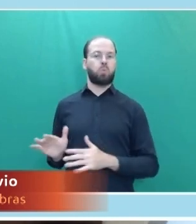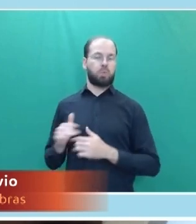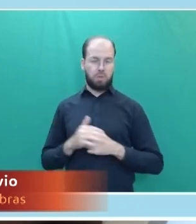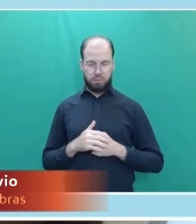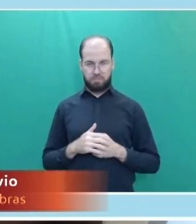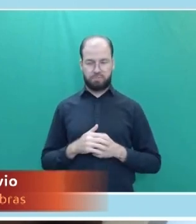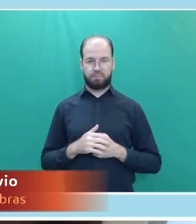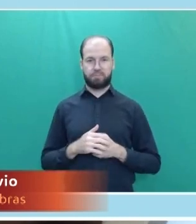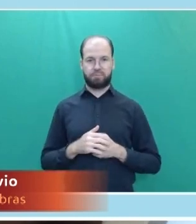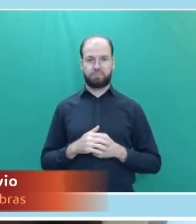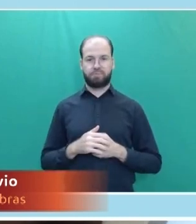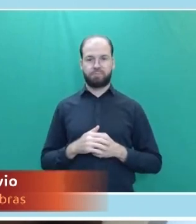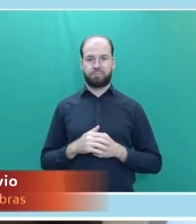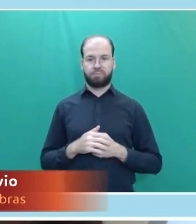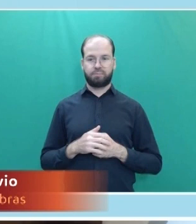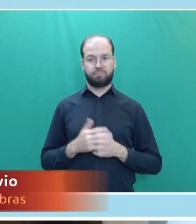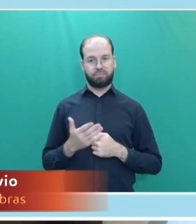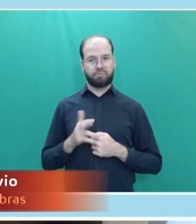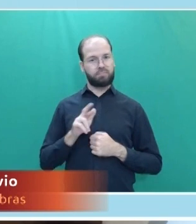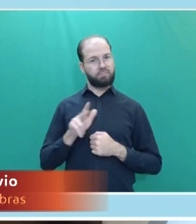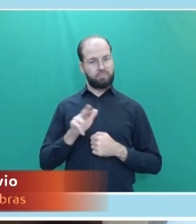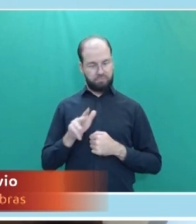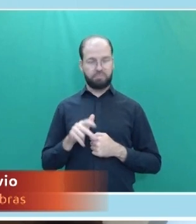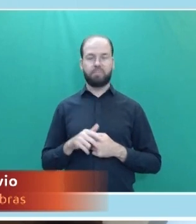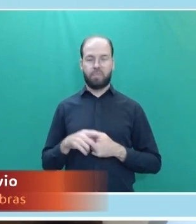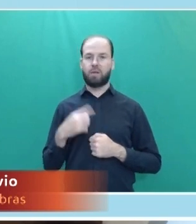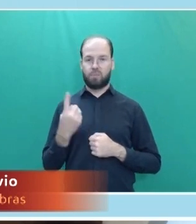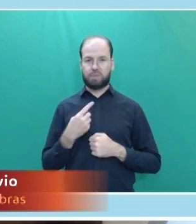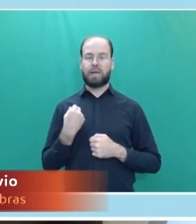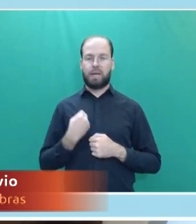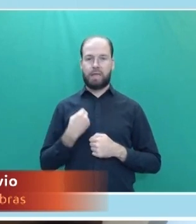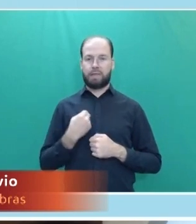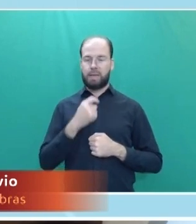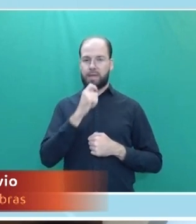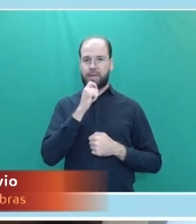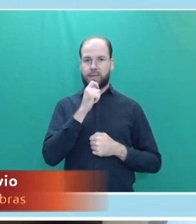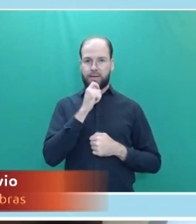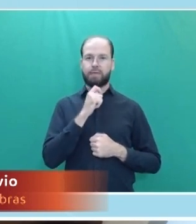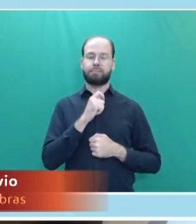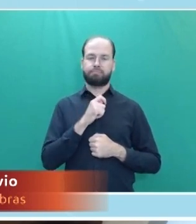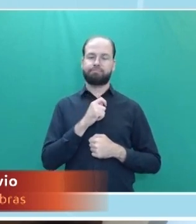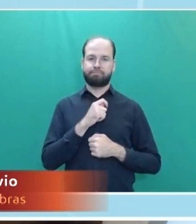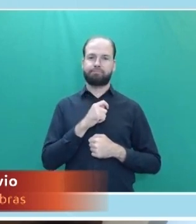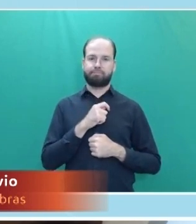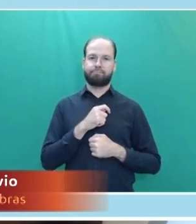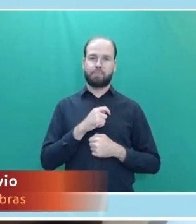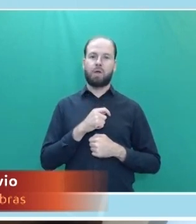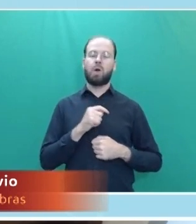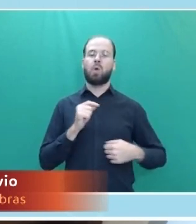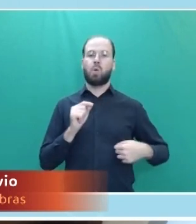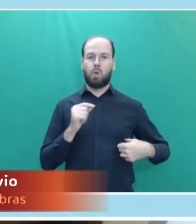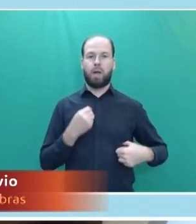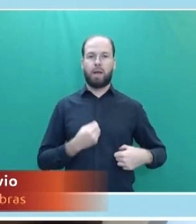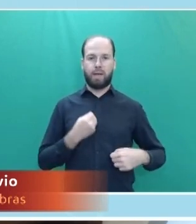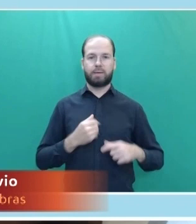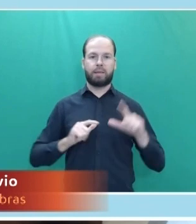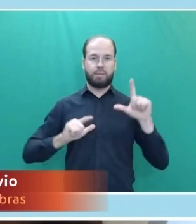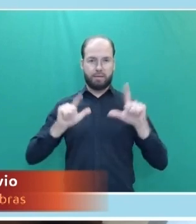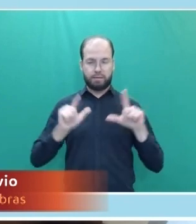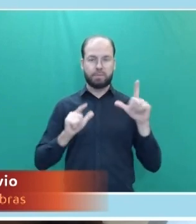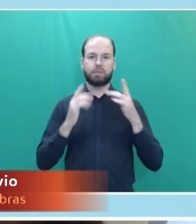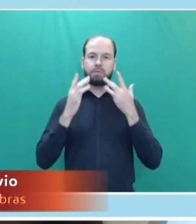né? Então, é isso. A gente ainda tem, né, vira e mexe, aí ainda na televisão e no